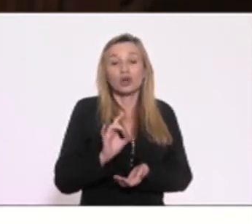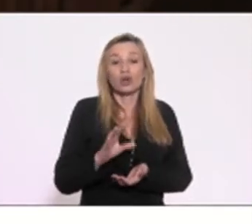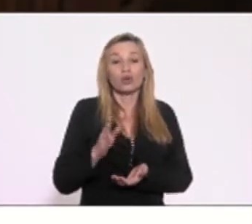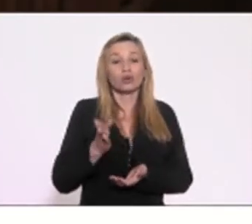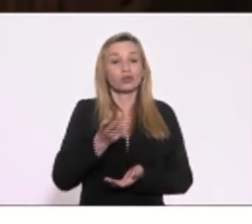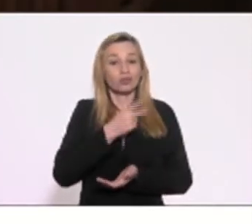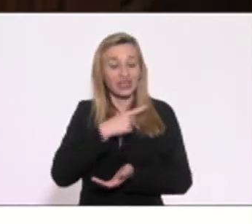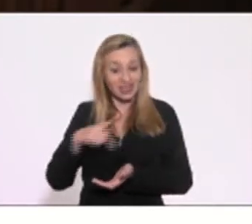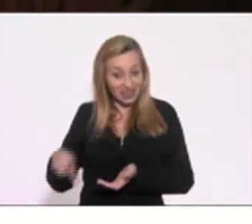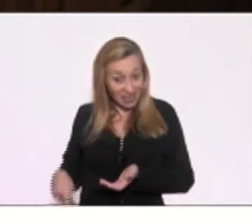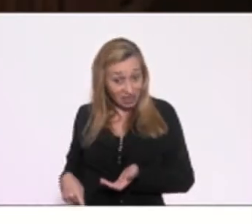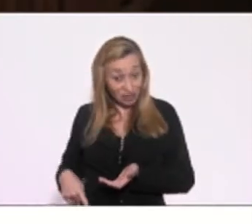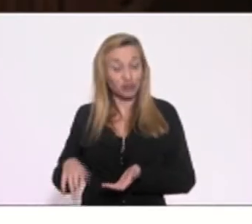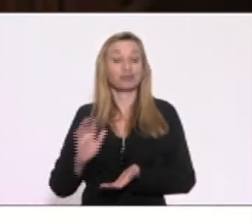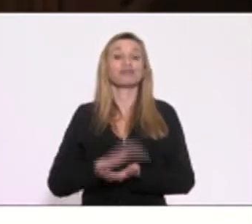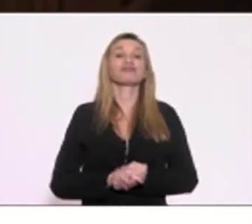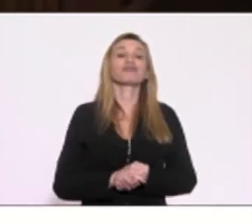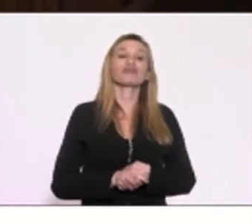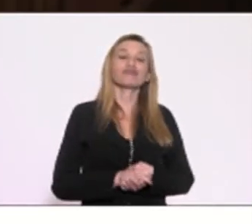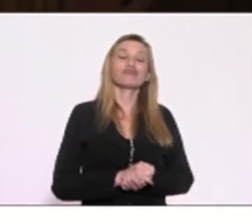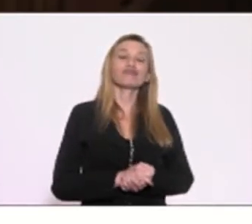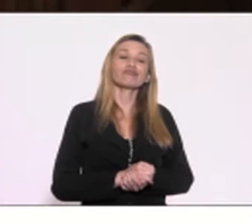não independente,